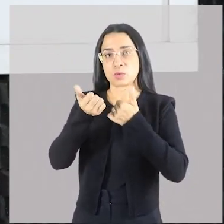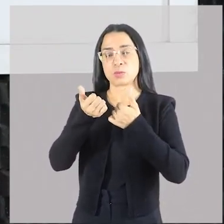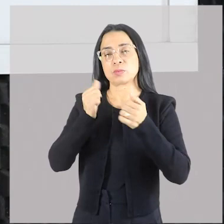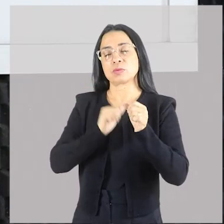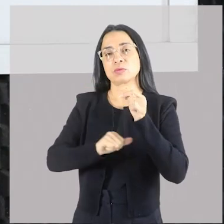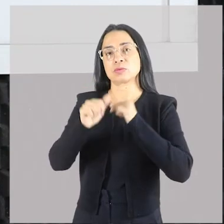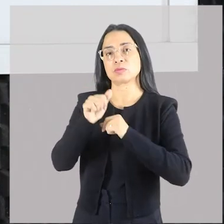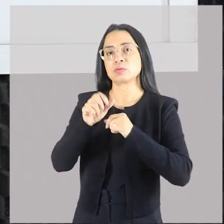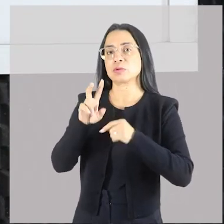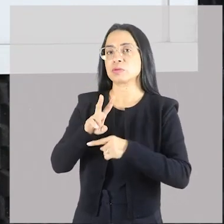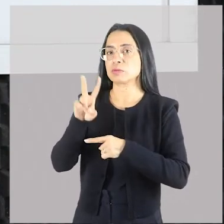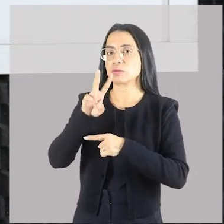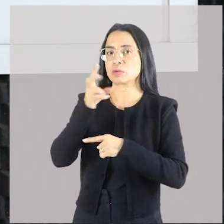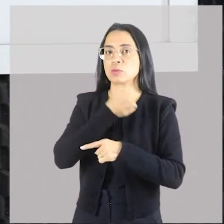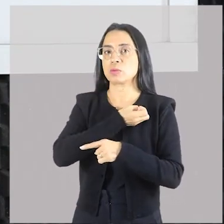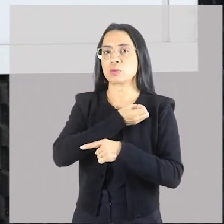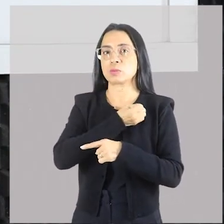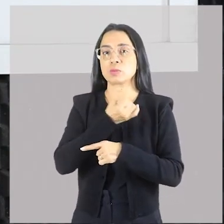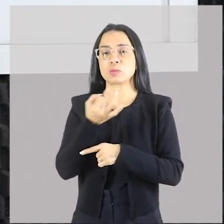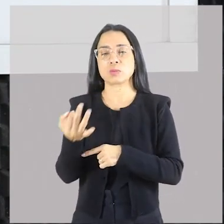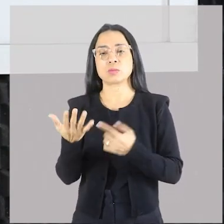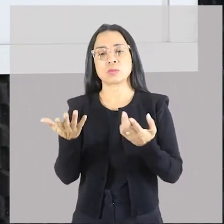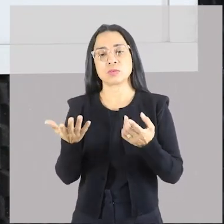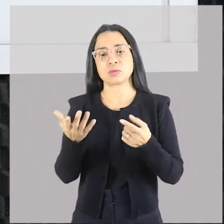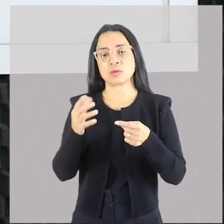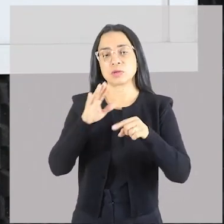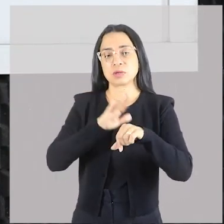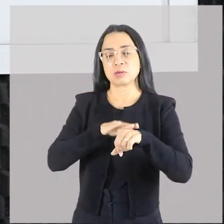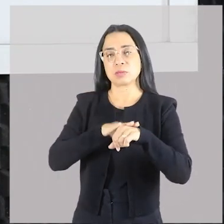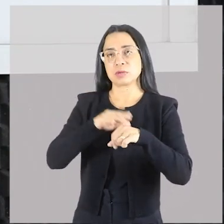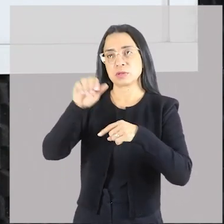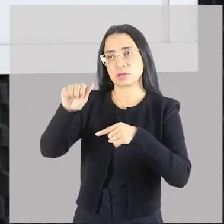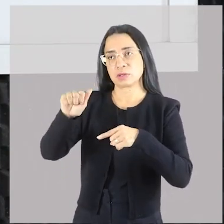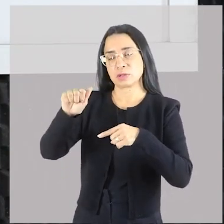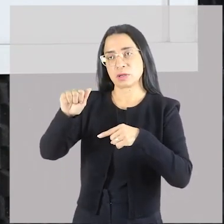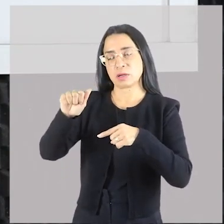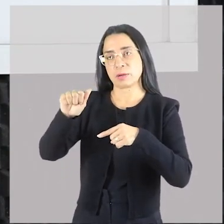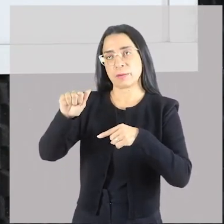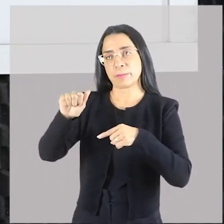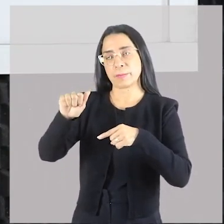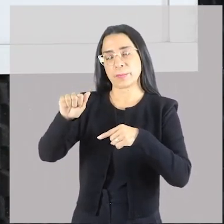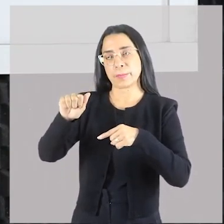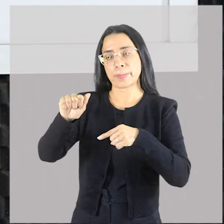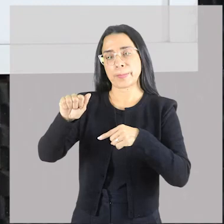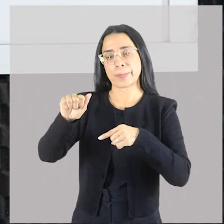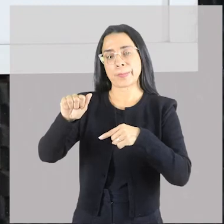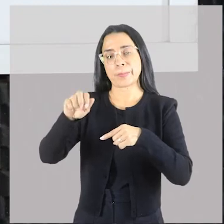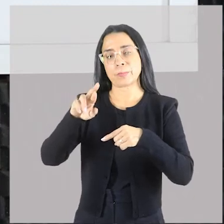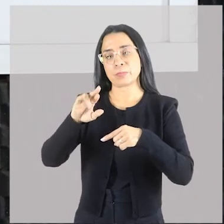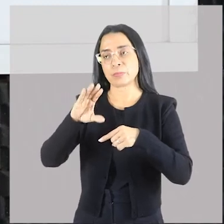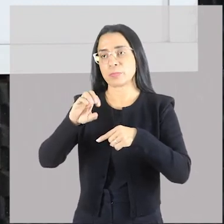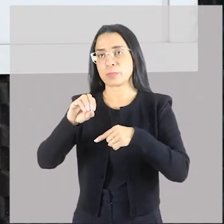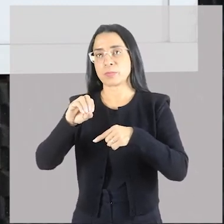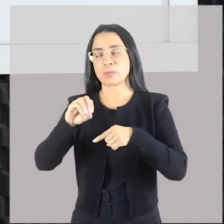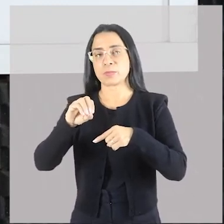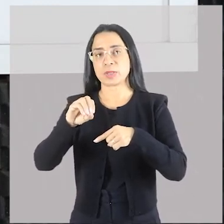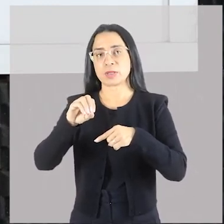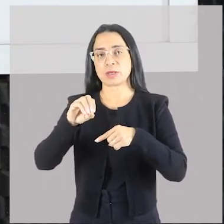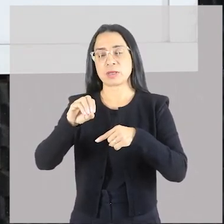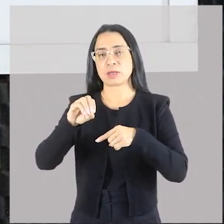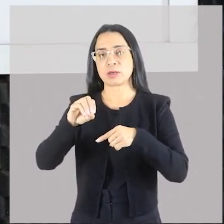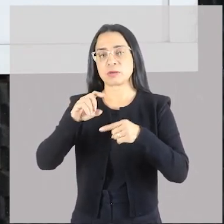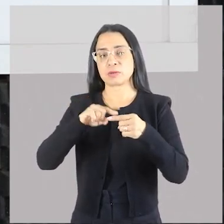valores. Então essa área, vou chamar de área A. π. O raio, turminha, desse círculo maior